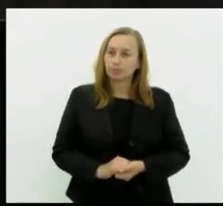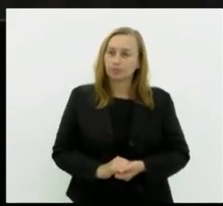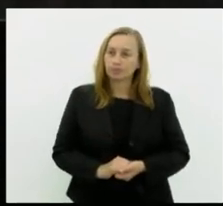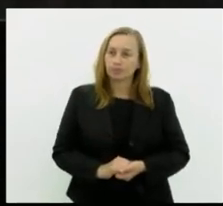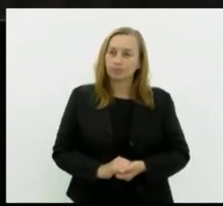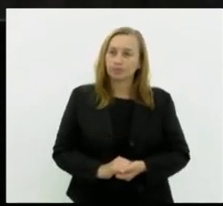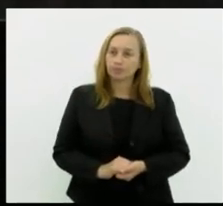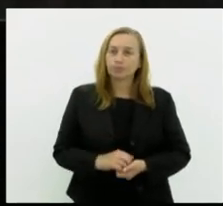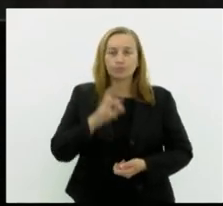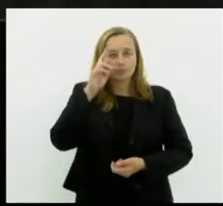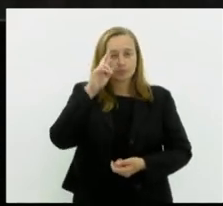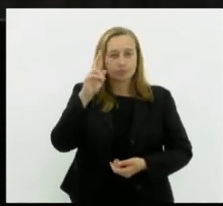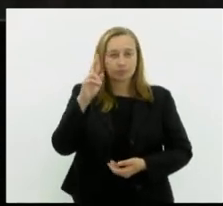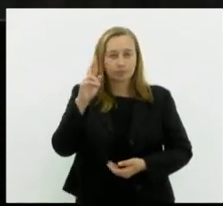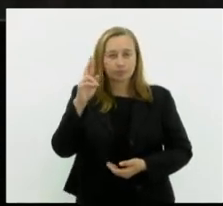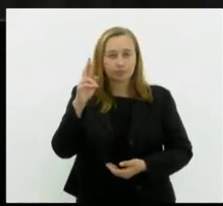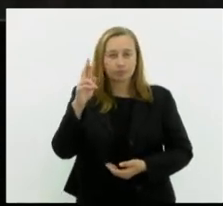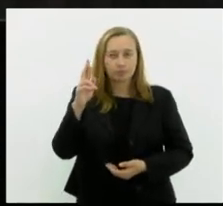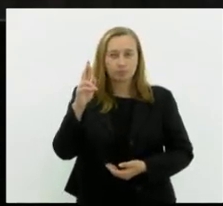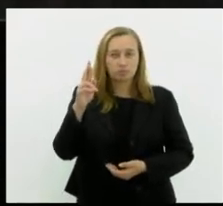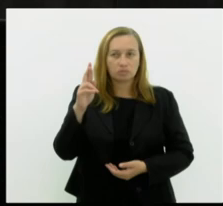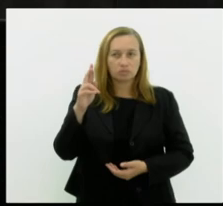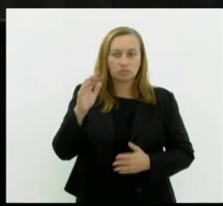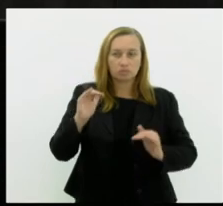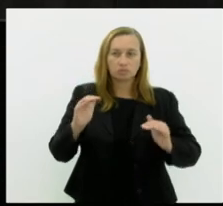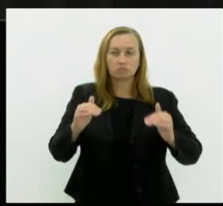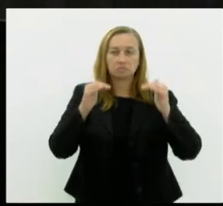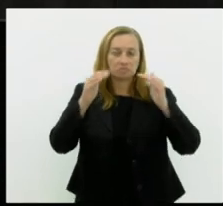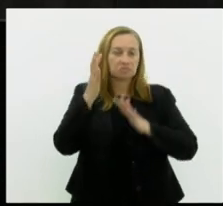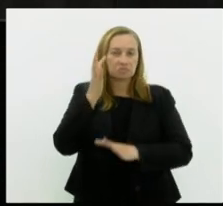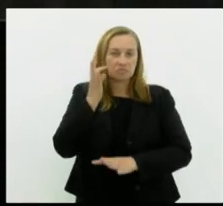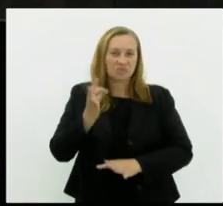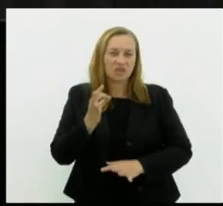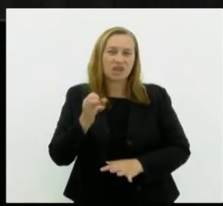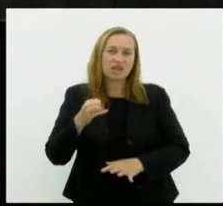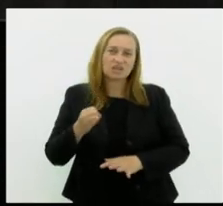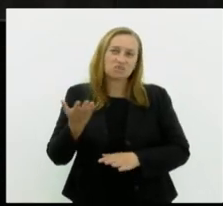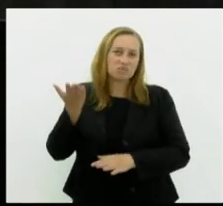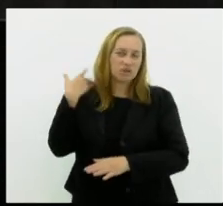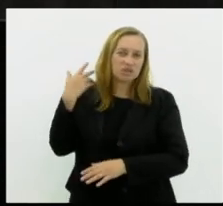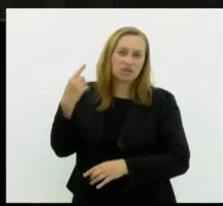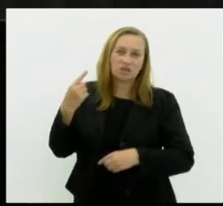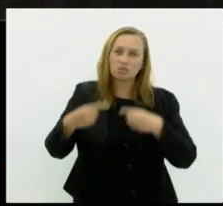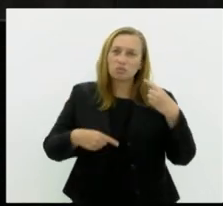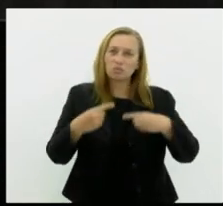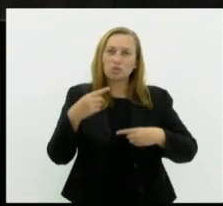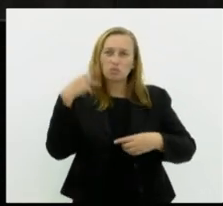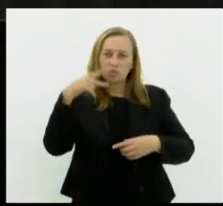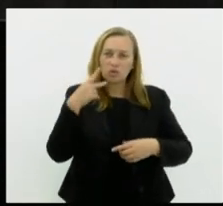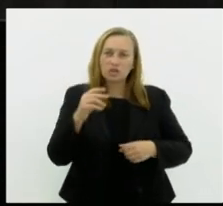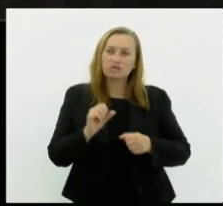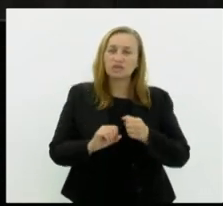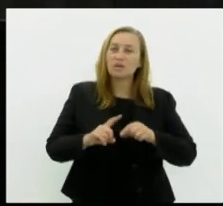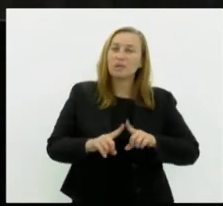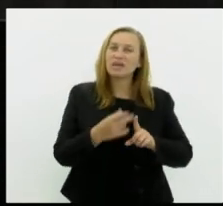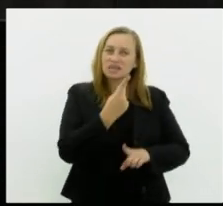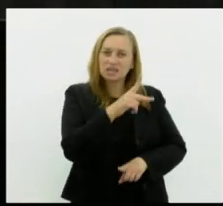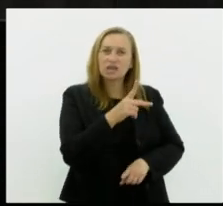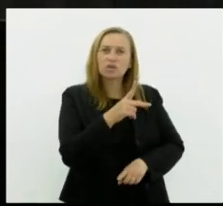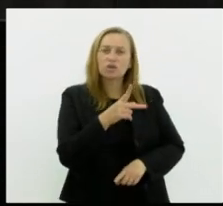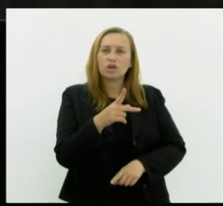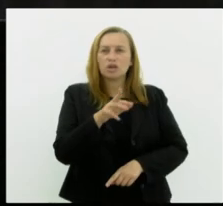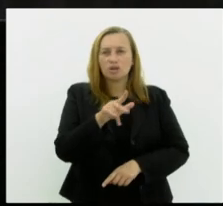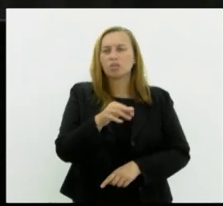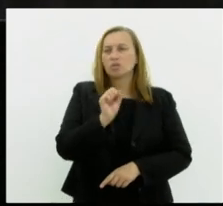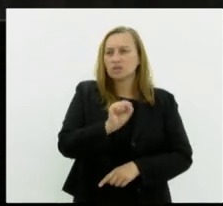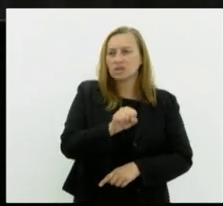Vossa Excelência, não sei se já fazia política à época, deputado Munir, mas seguramente seu irmão já. Nós